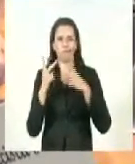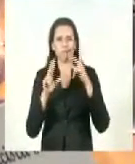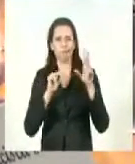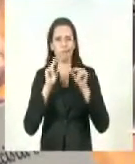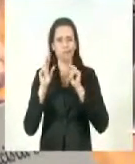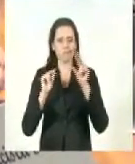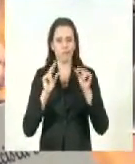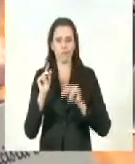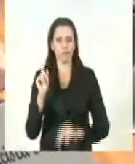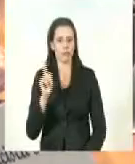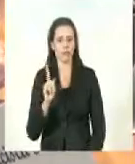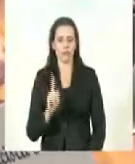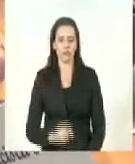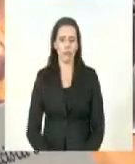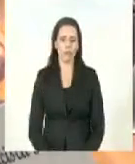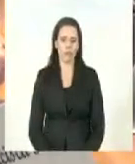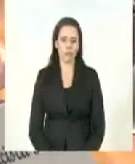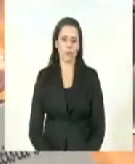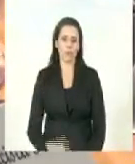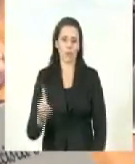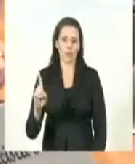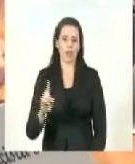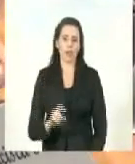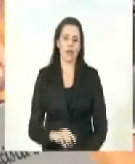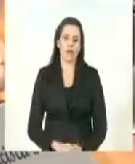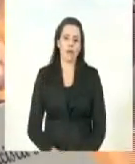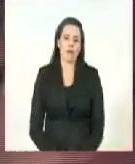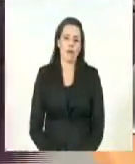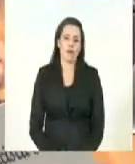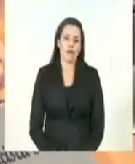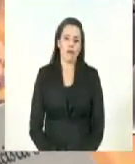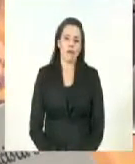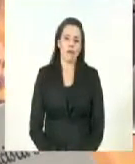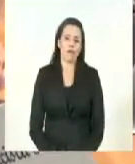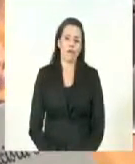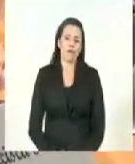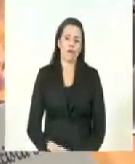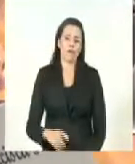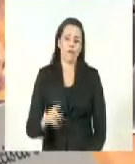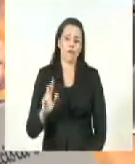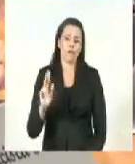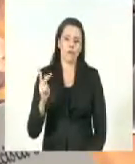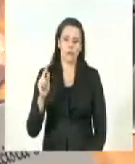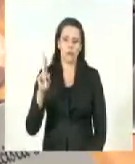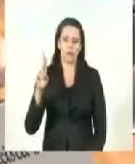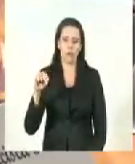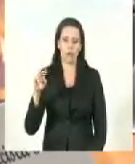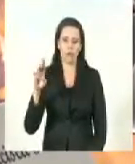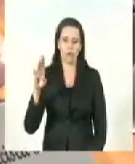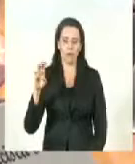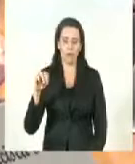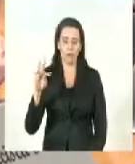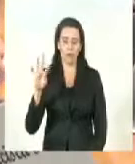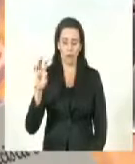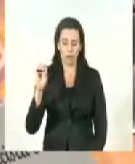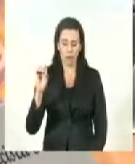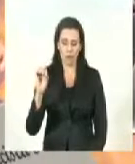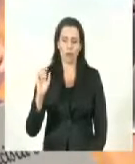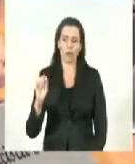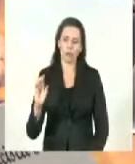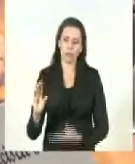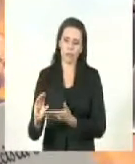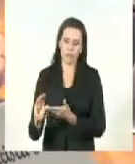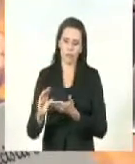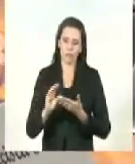Humberto, foi uma pessoa que me ajudou no carnaval, levou a minha indicação da emenda